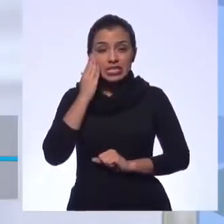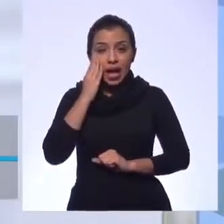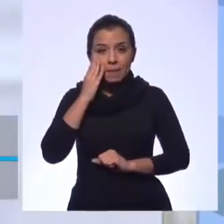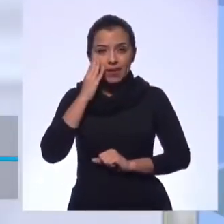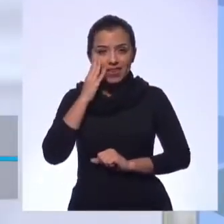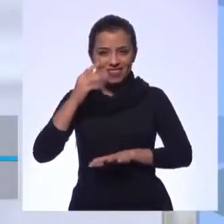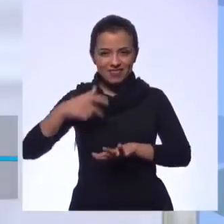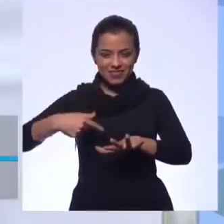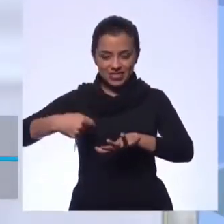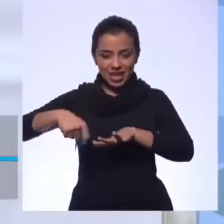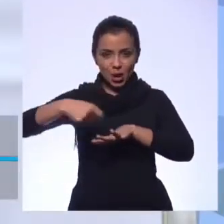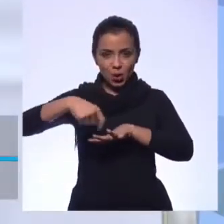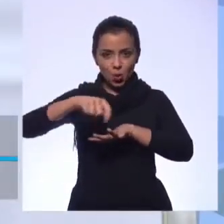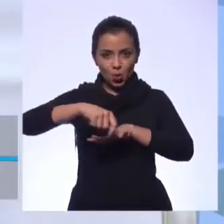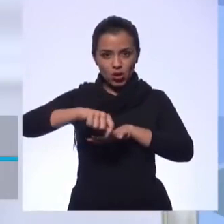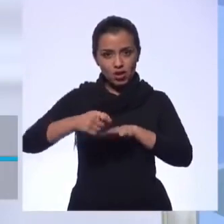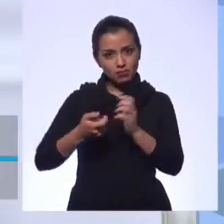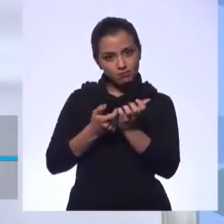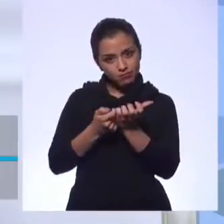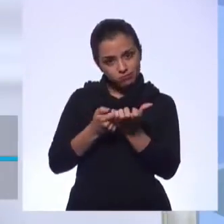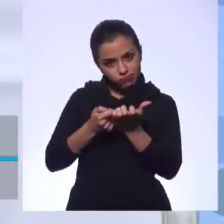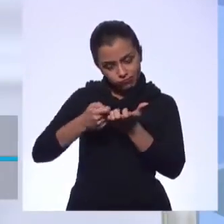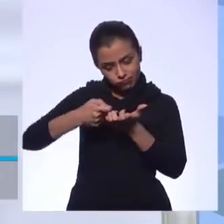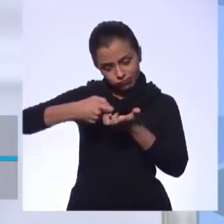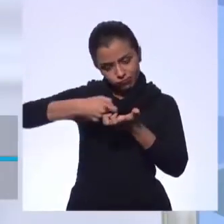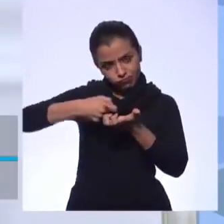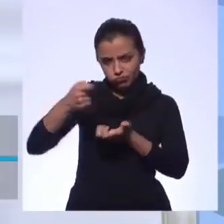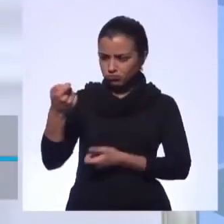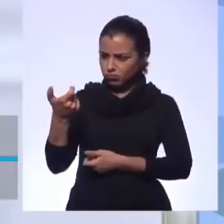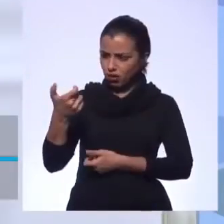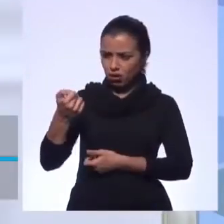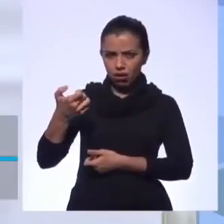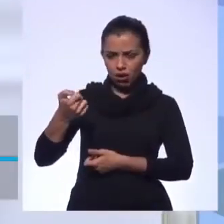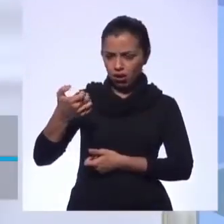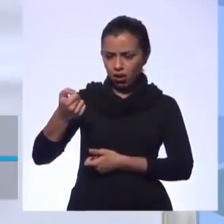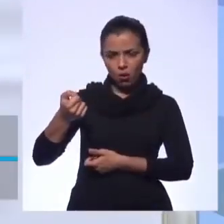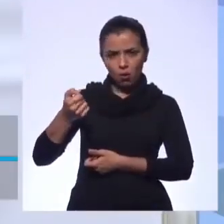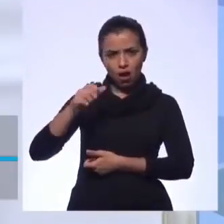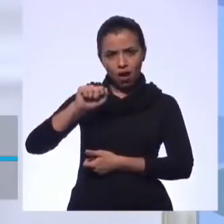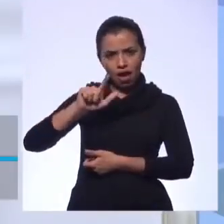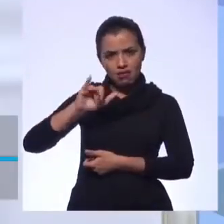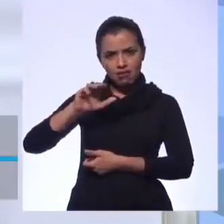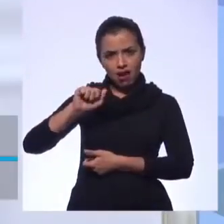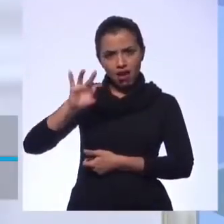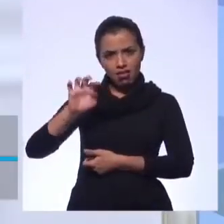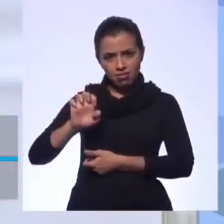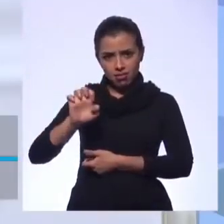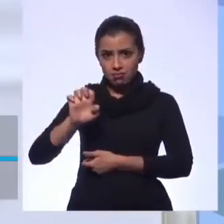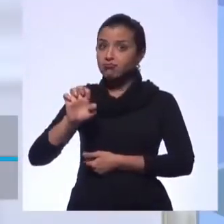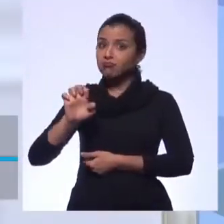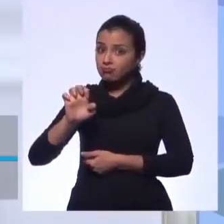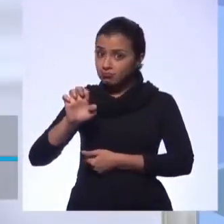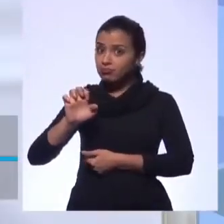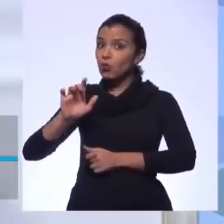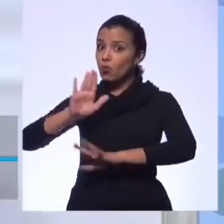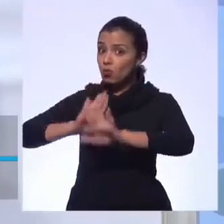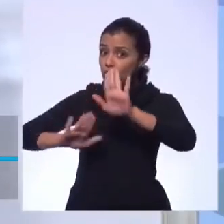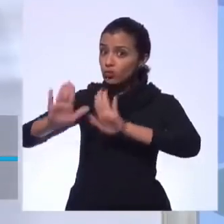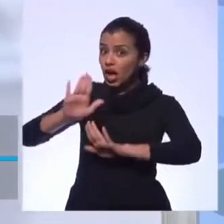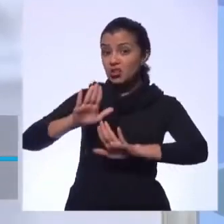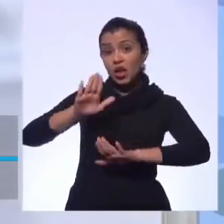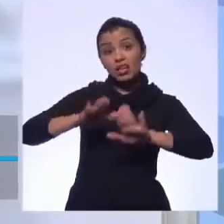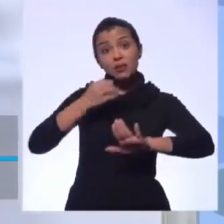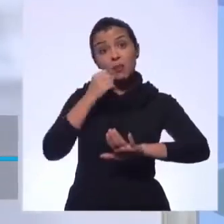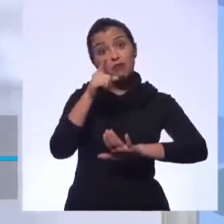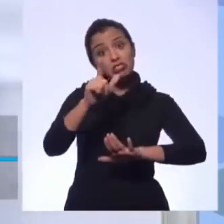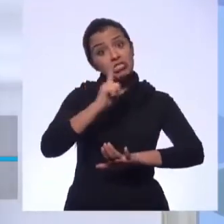manicure. Vocês sabiam disso? HIV também. Por isso é importante ou você ter o seu próprio material, né, principalmente,